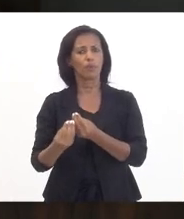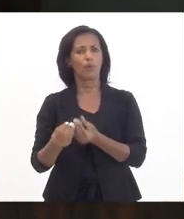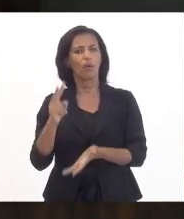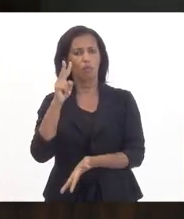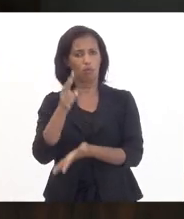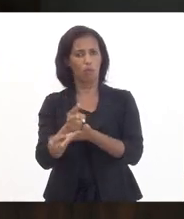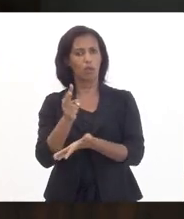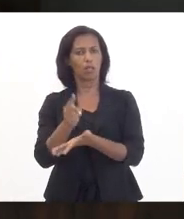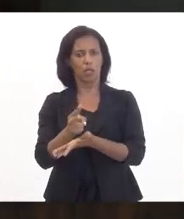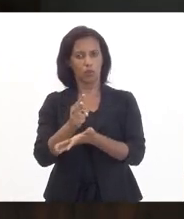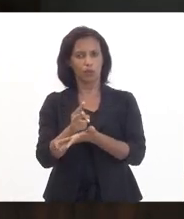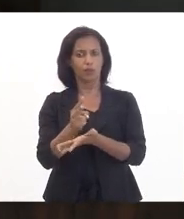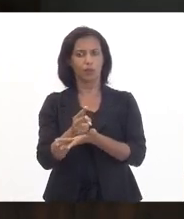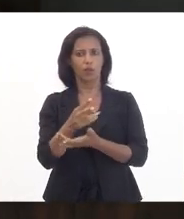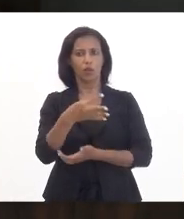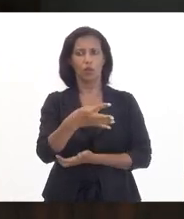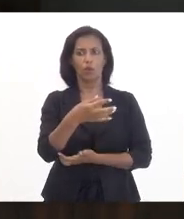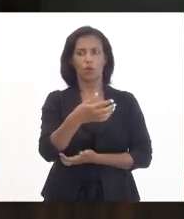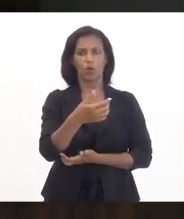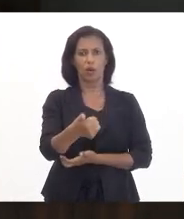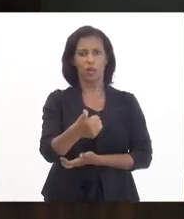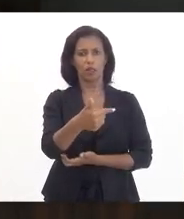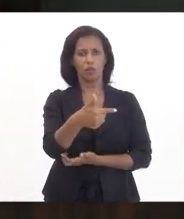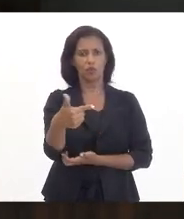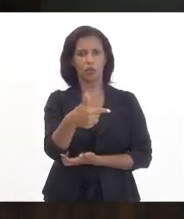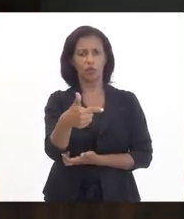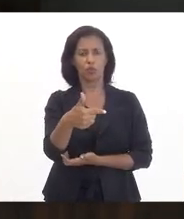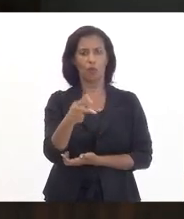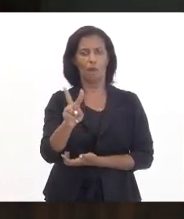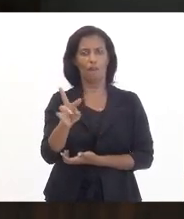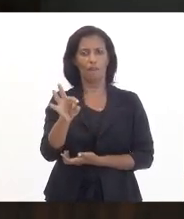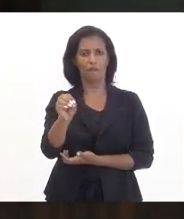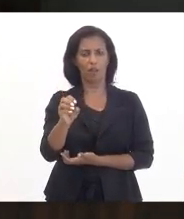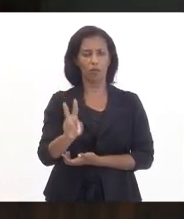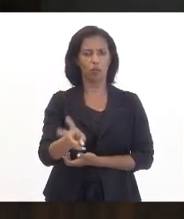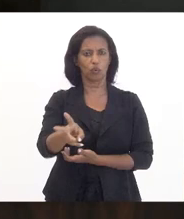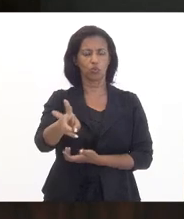Manter o 4122, manter o veto.